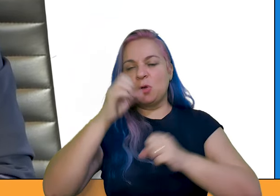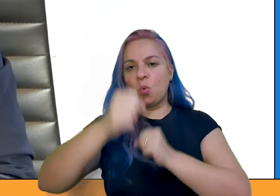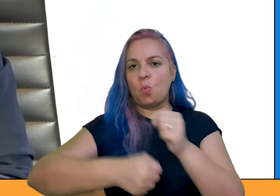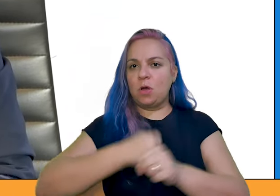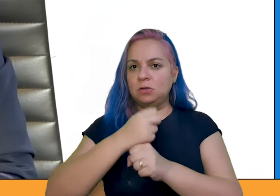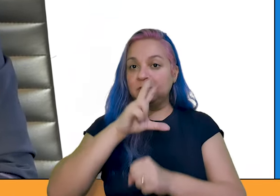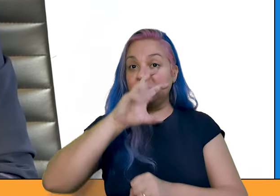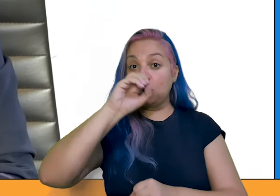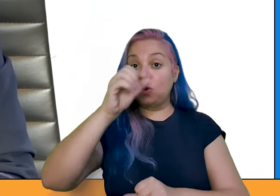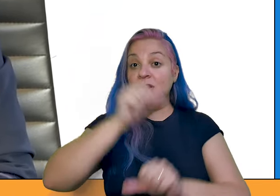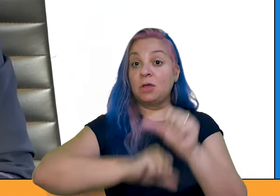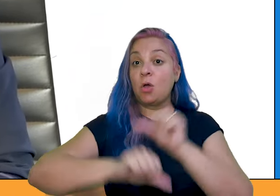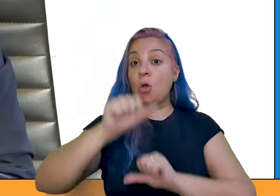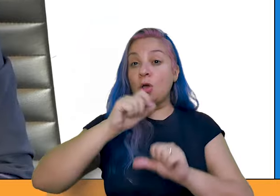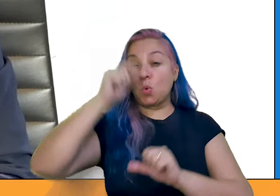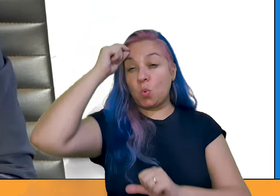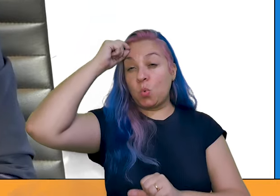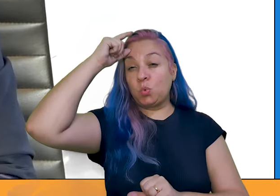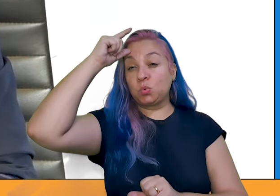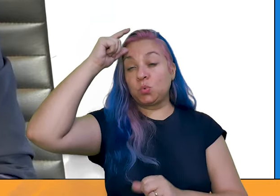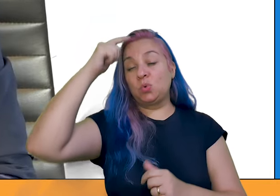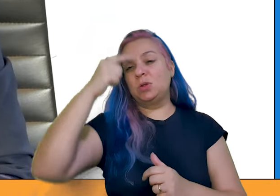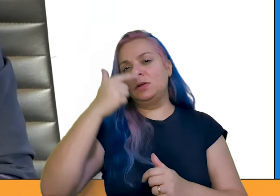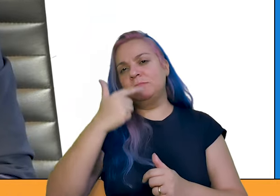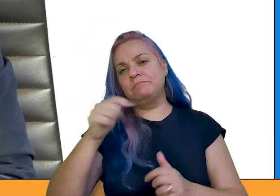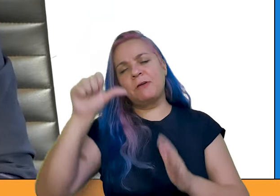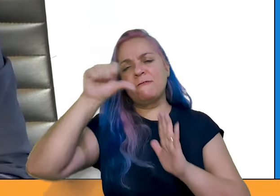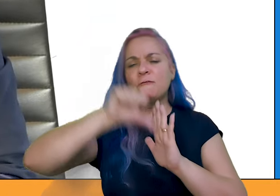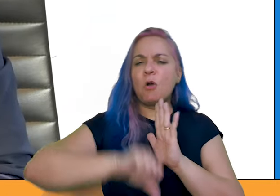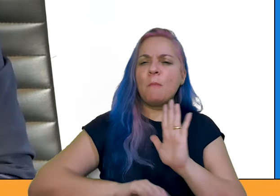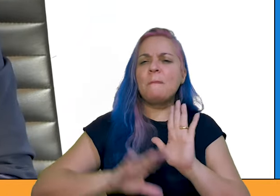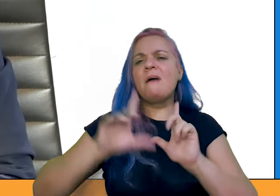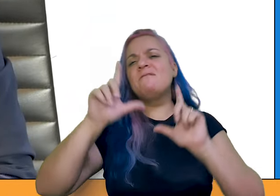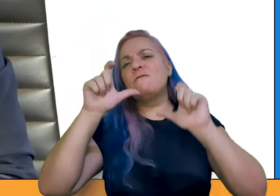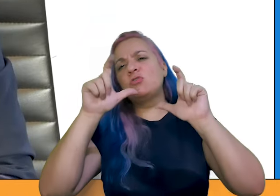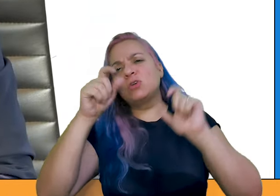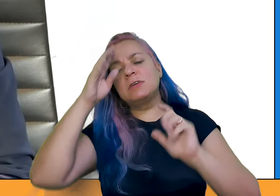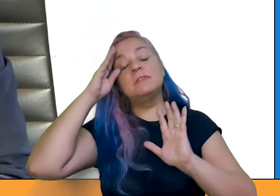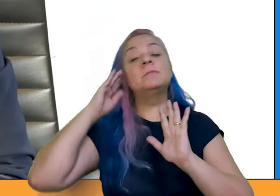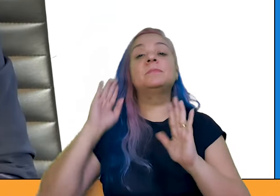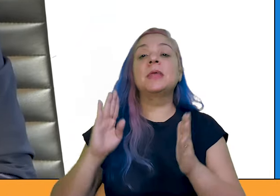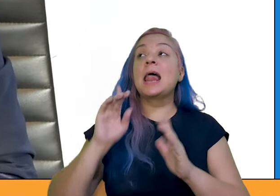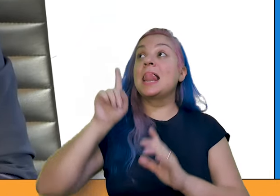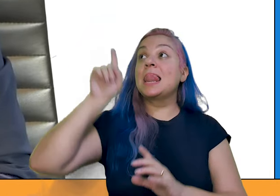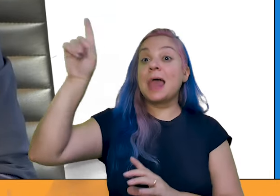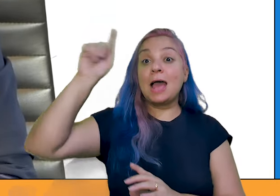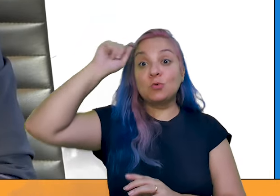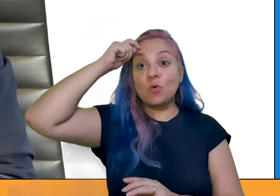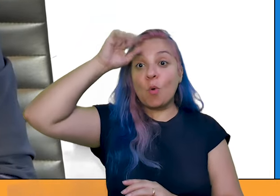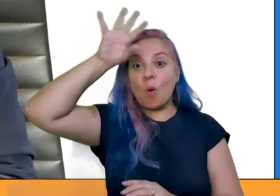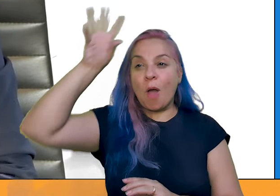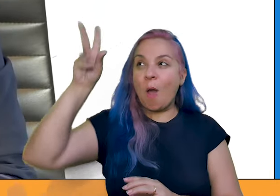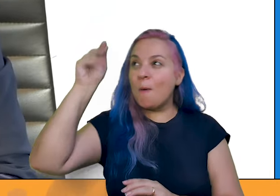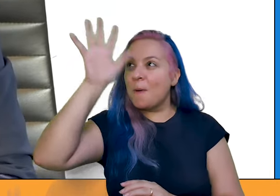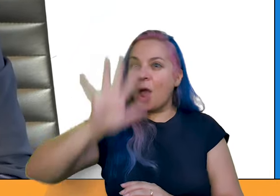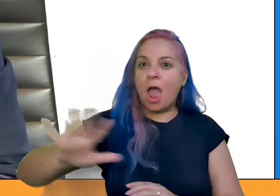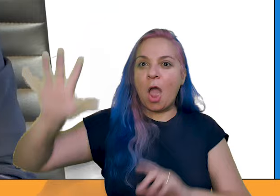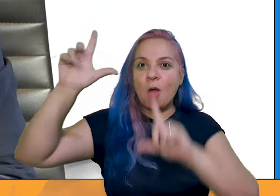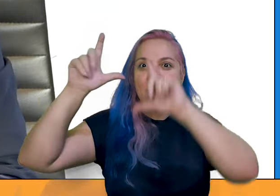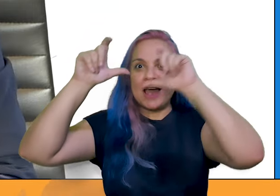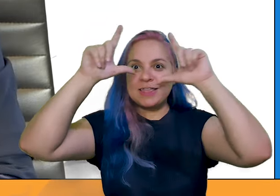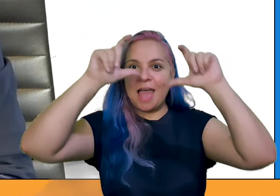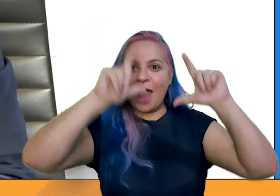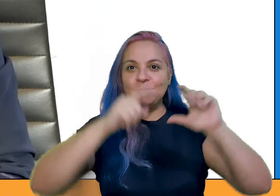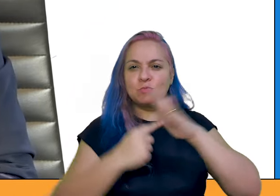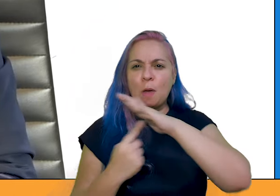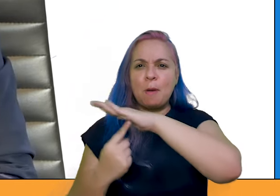anos 50, substituídos por uma cultura mais portátil e informal da fotografia. Por sua vez, no continente africano, são os retratos